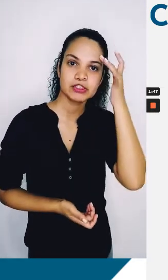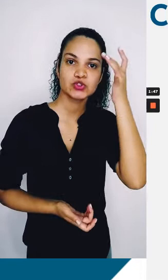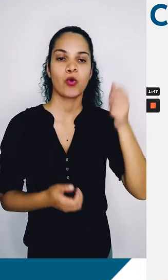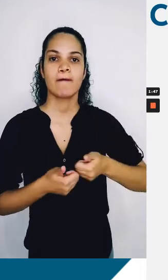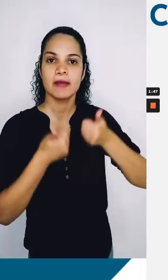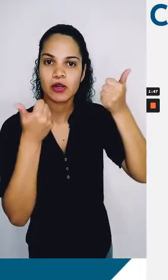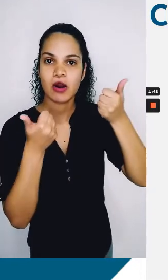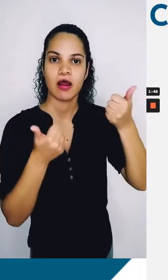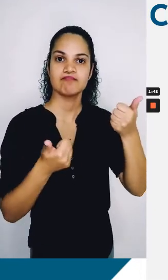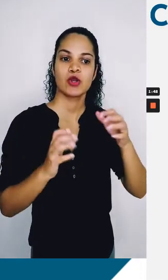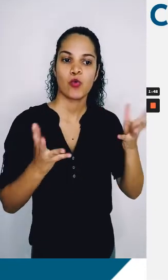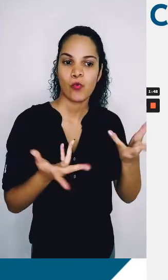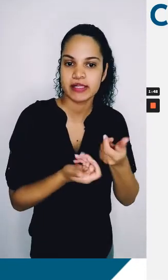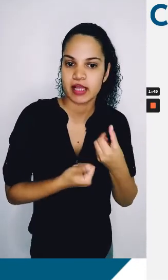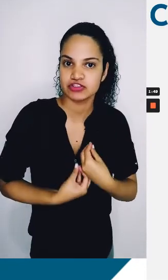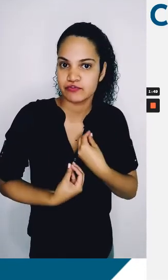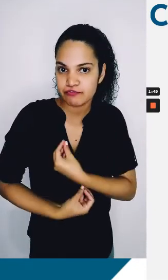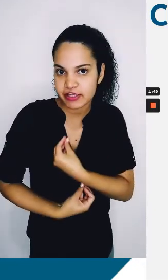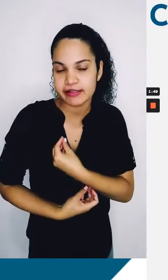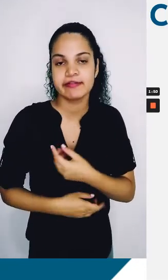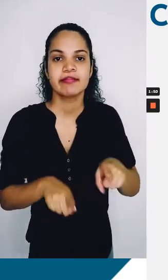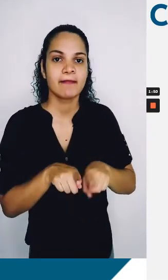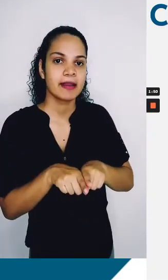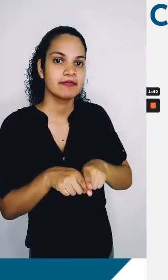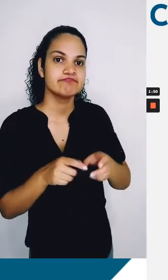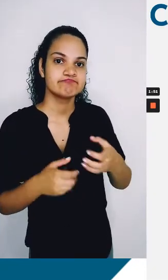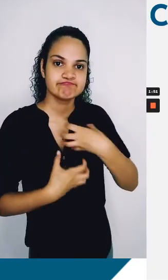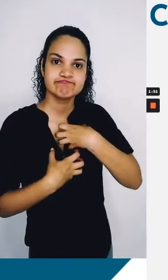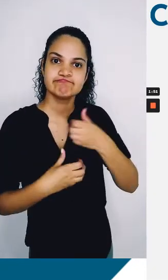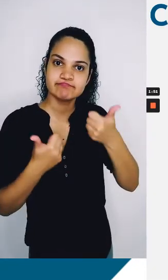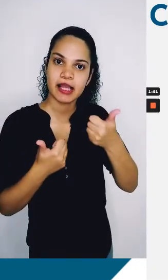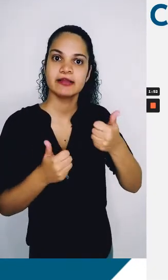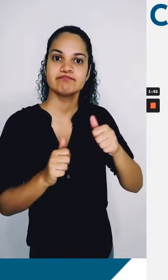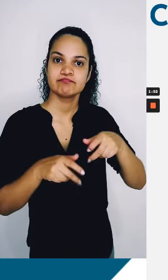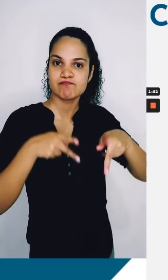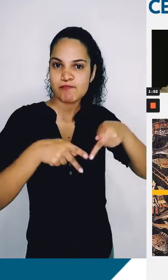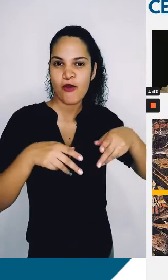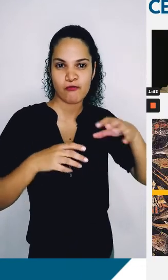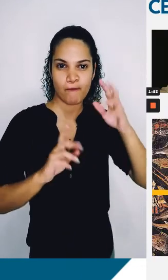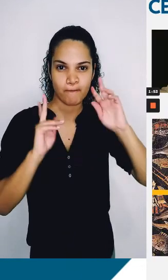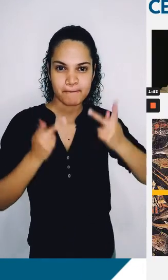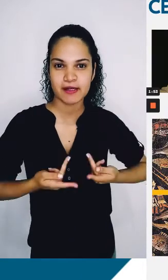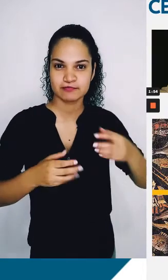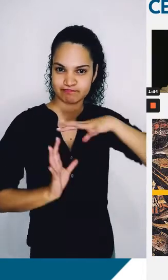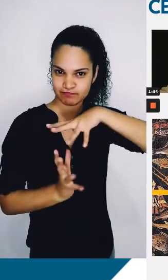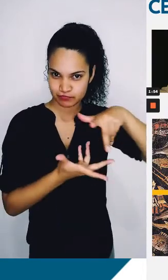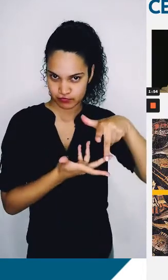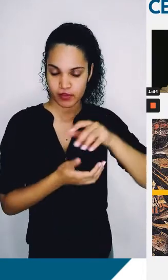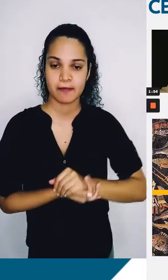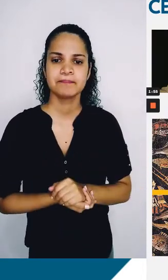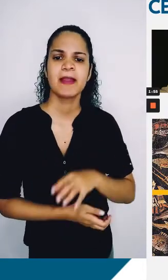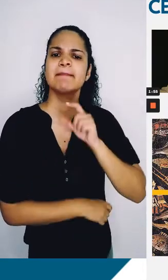das pessoas, a melhoria da qualidade de vida das pessoas, o bem-estar das populações humanas. Mas o que é a